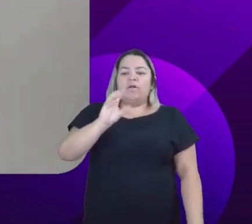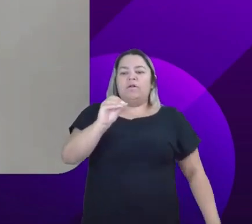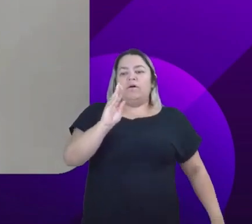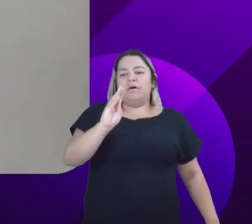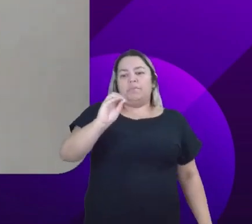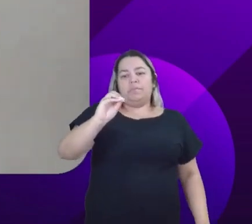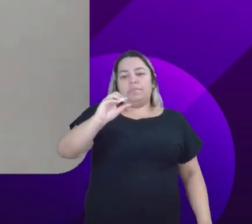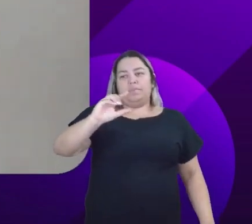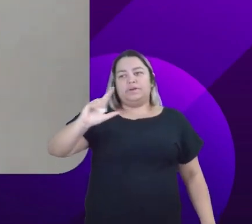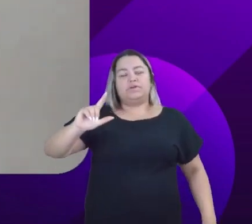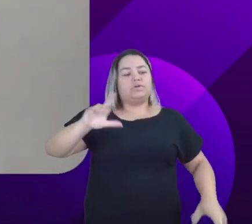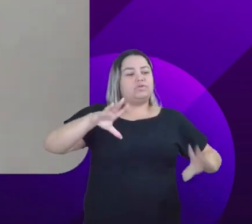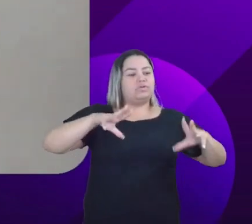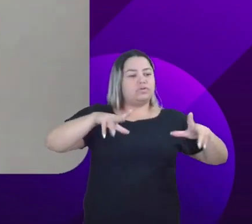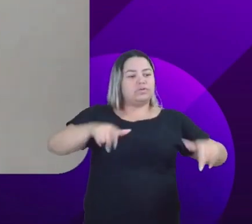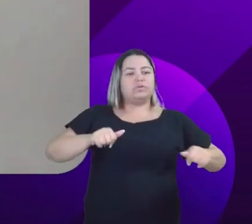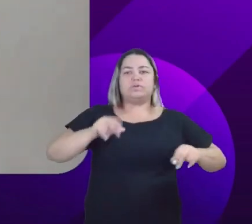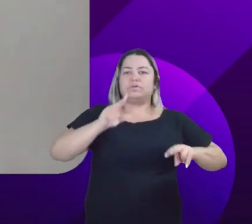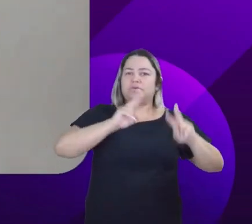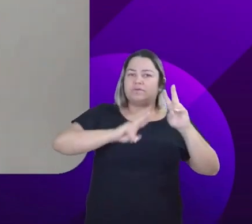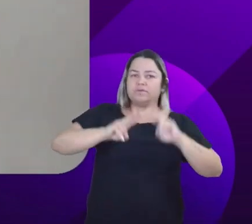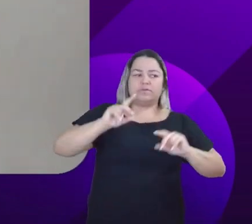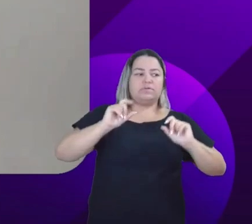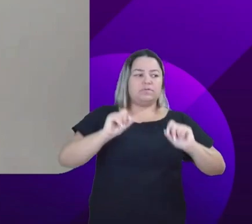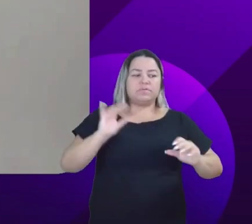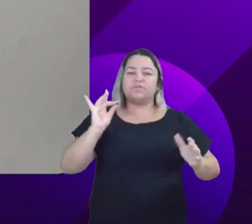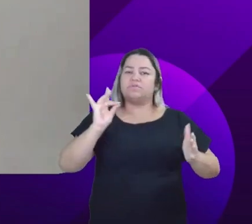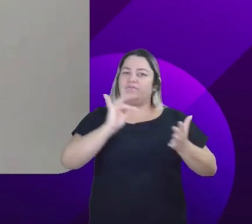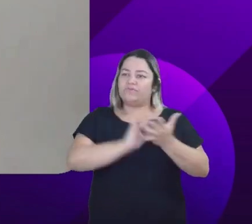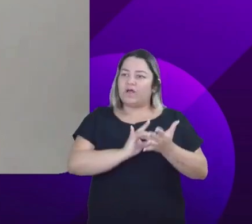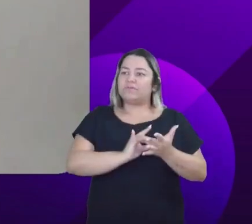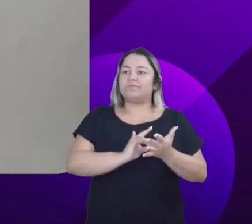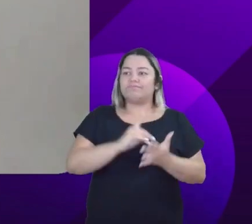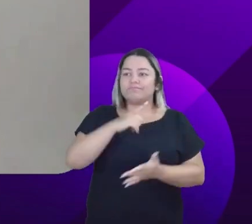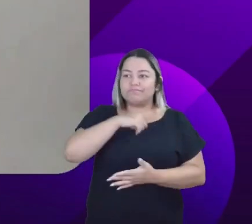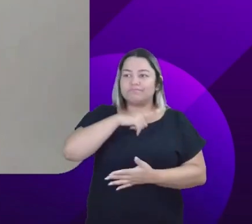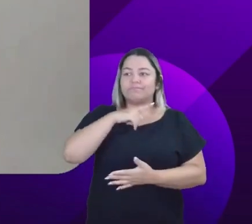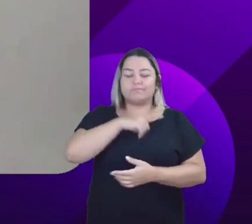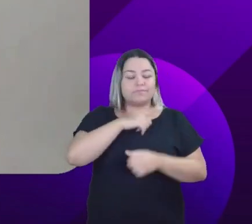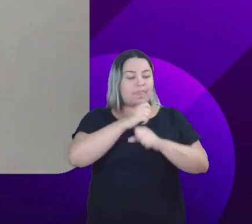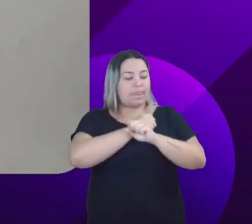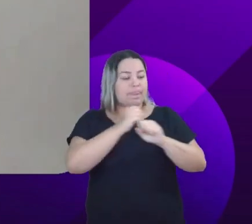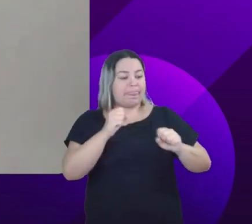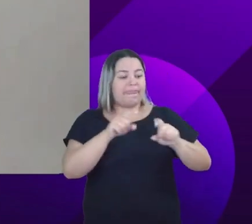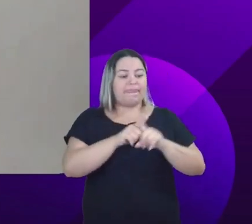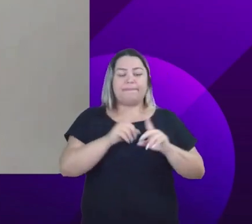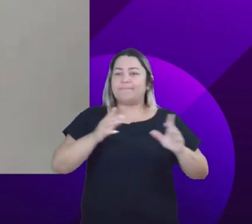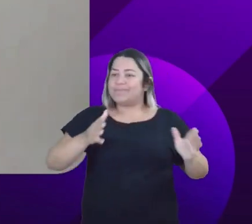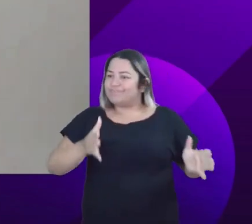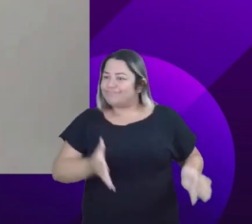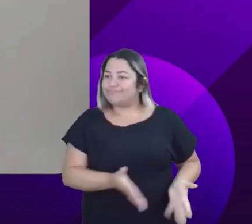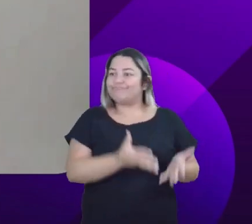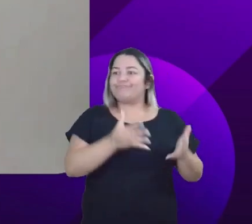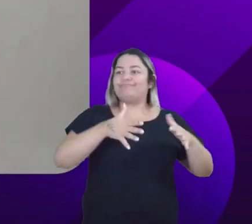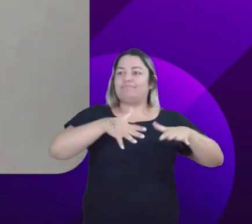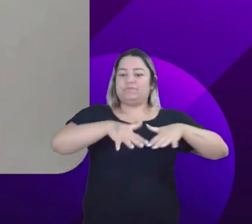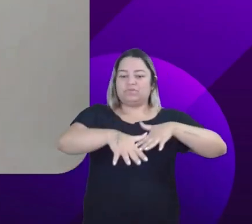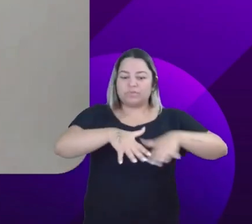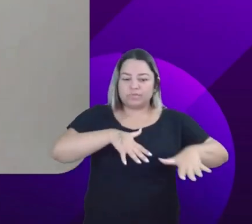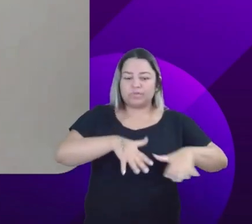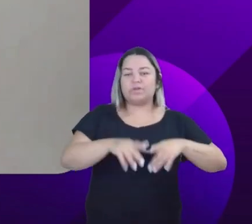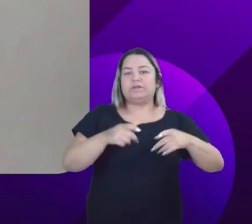conclamaria todos e todas que nos acompanham e que, de fato, tem uma capacidade, tem um potencial de mobilização,